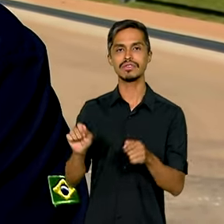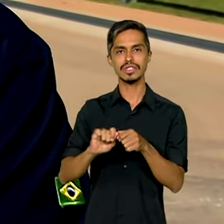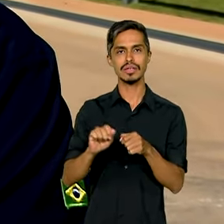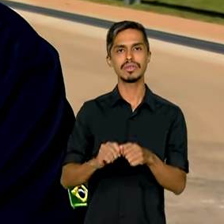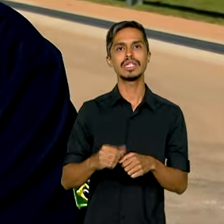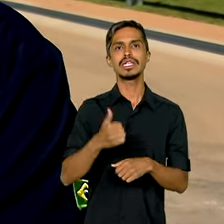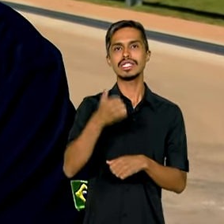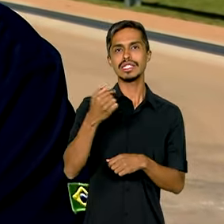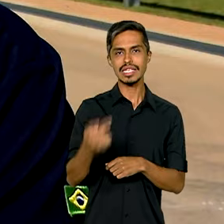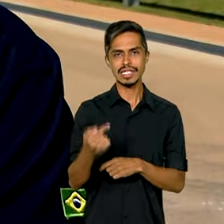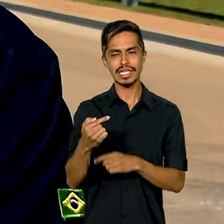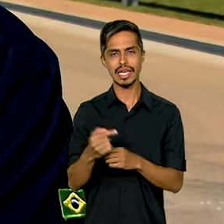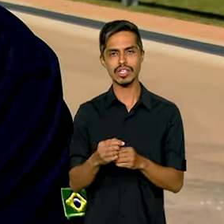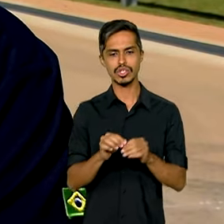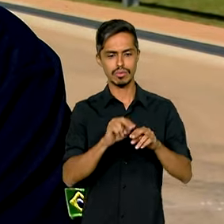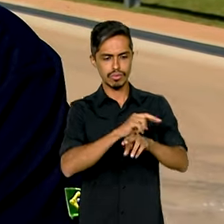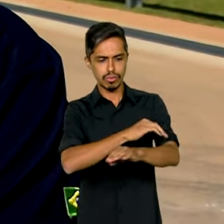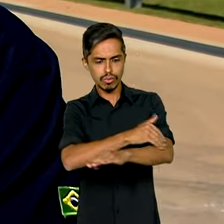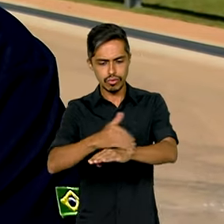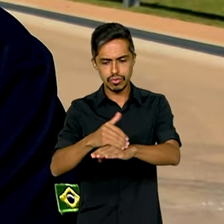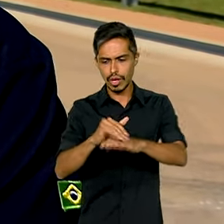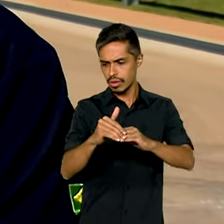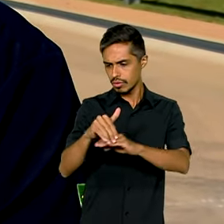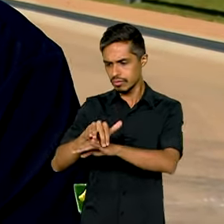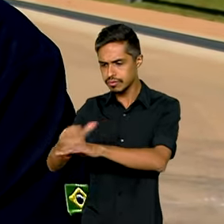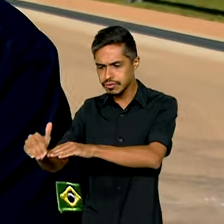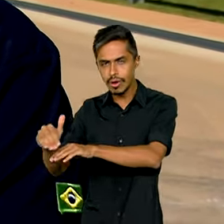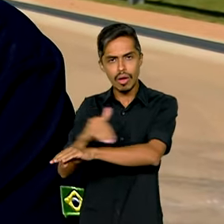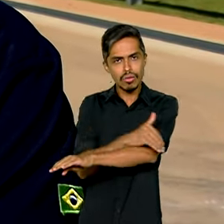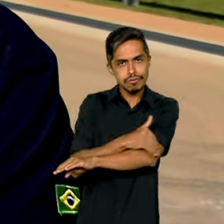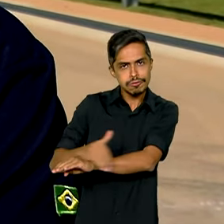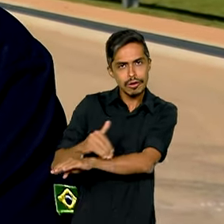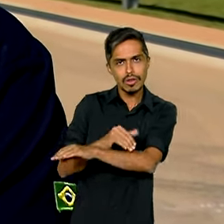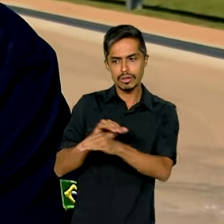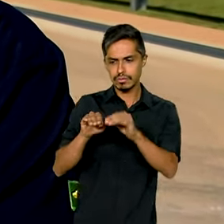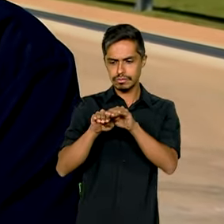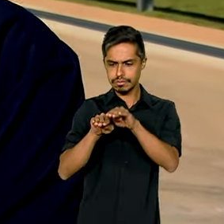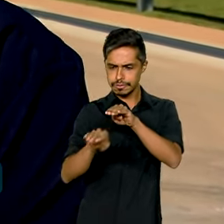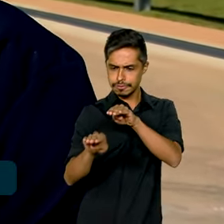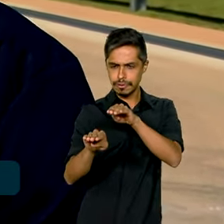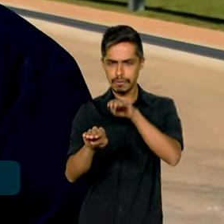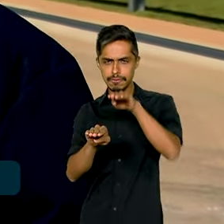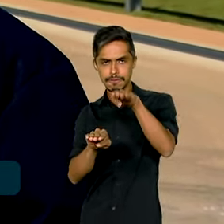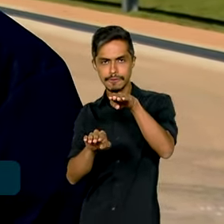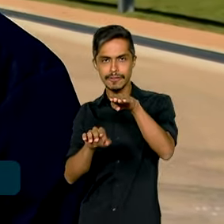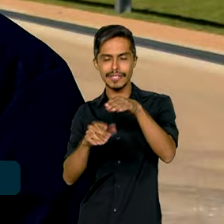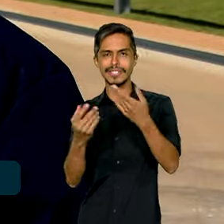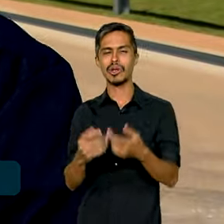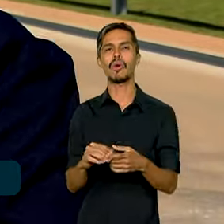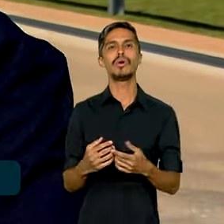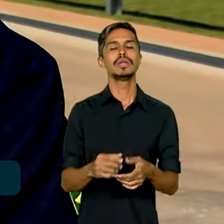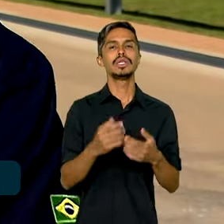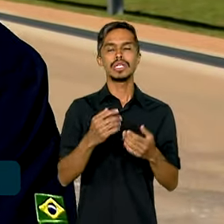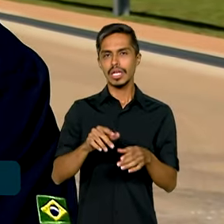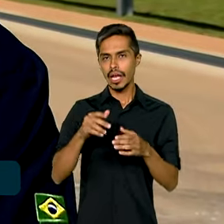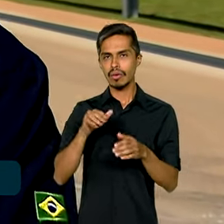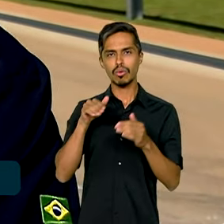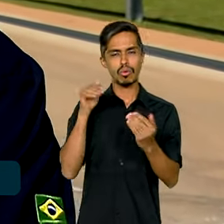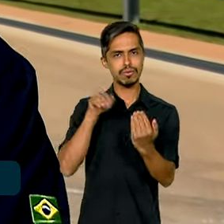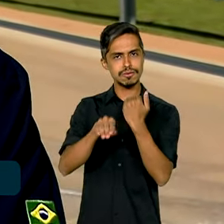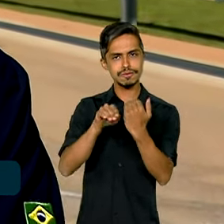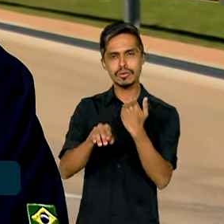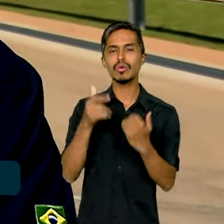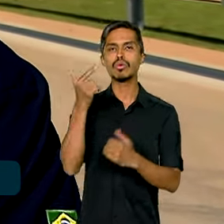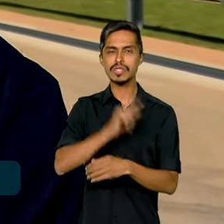7 viadutos para poder viabilizar a passagem do trânsito em 2 níveis, sem criar perturbação no funcionamento normal